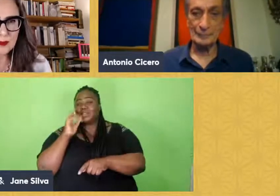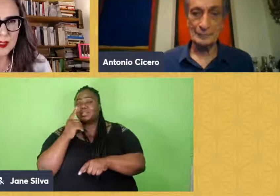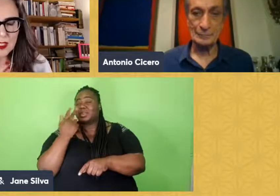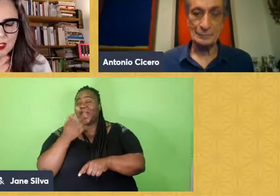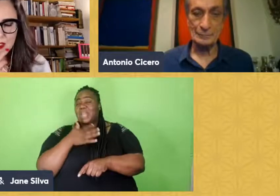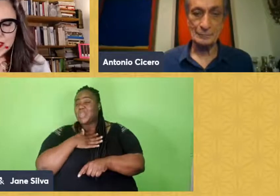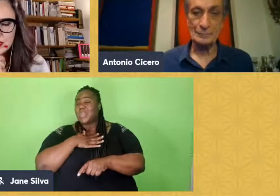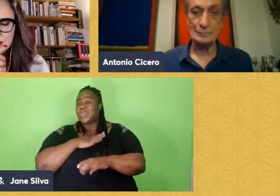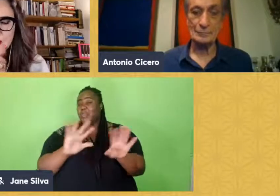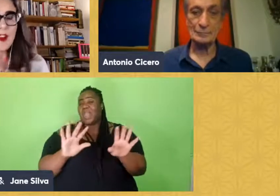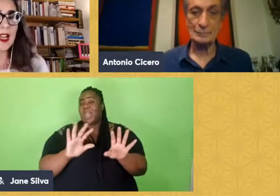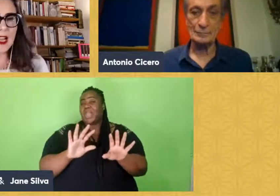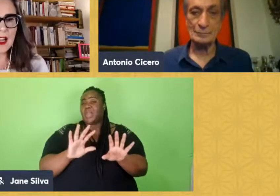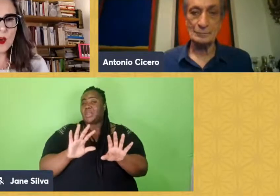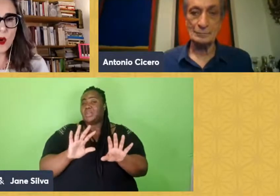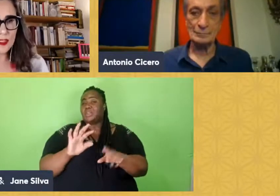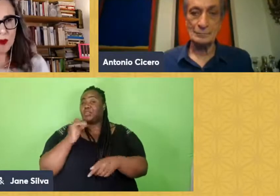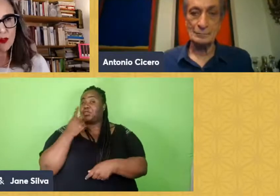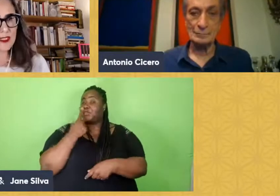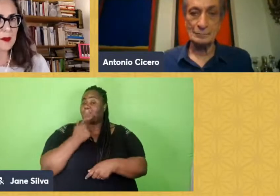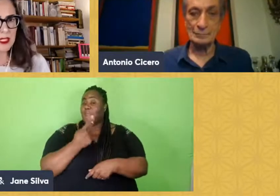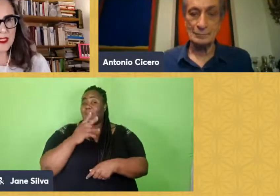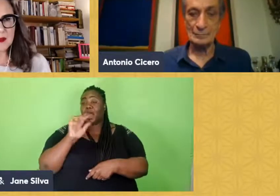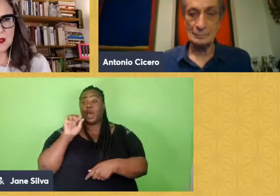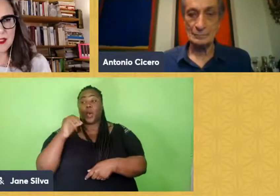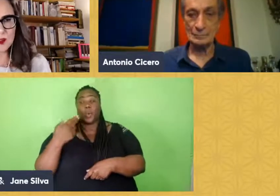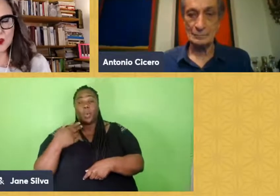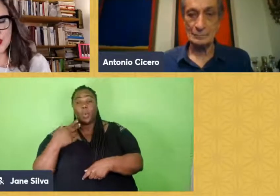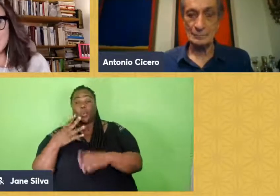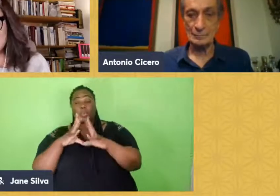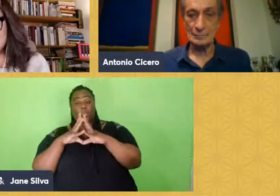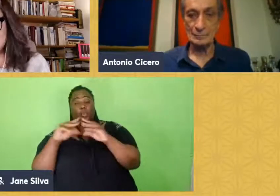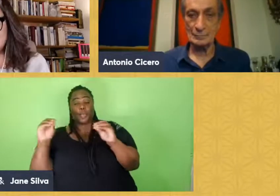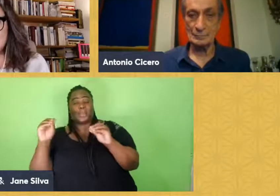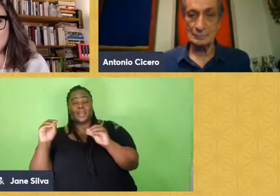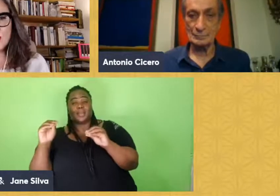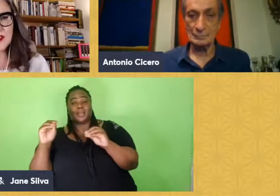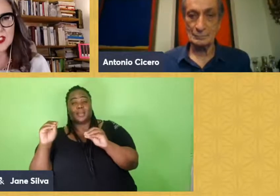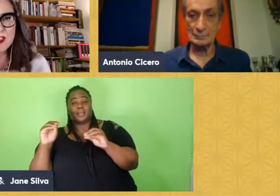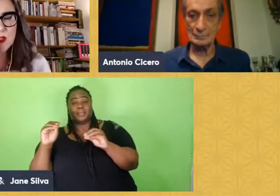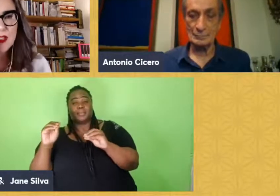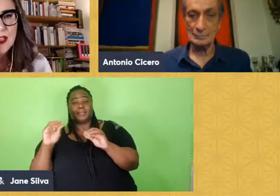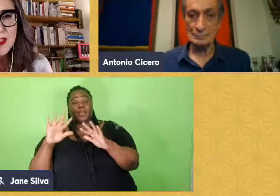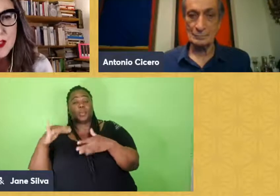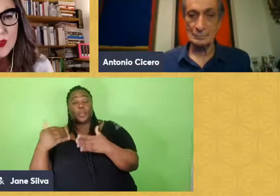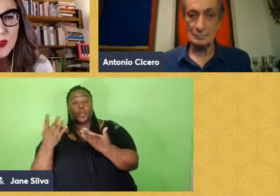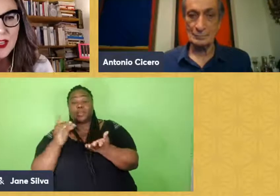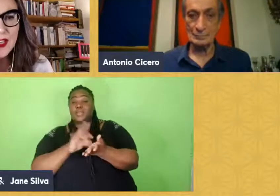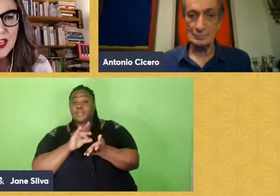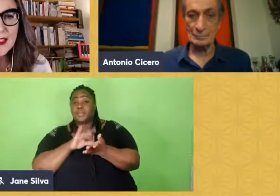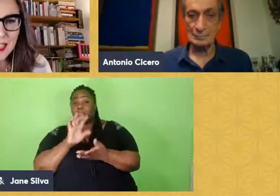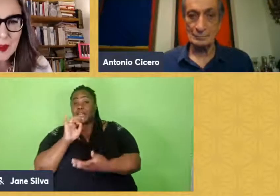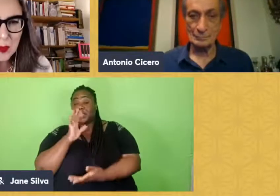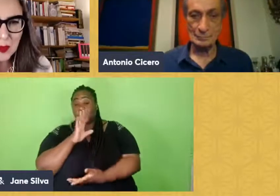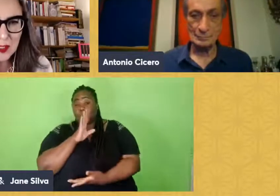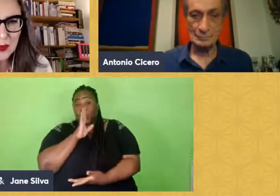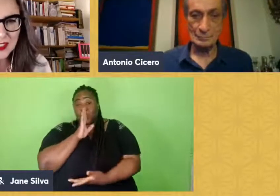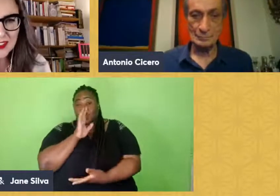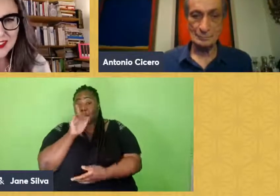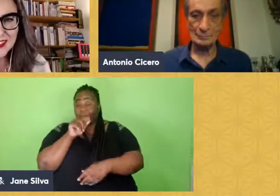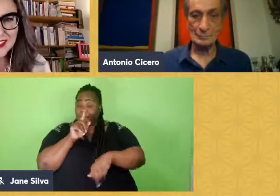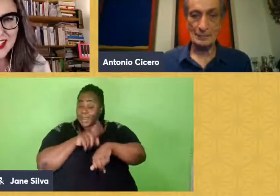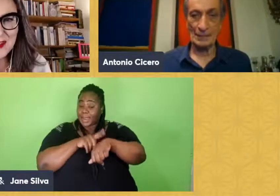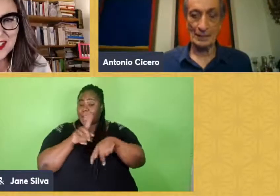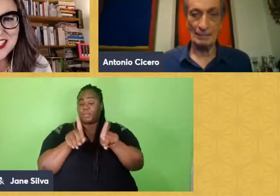recusa de falar, ou até um desaparecimento, né? Quando, na verdade, o silêncio é tempo